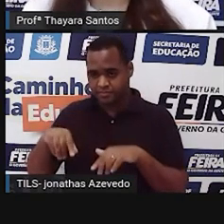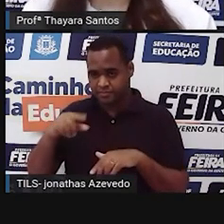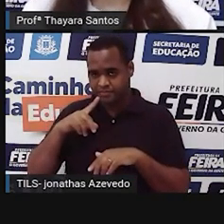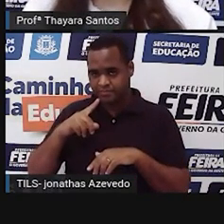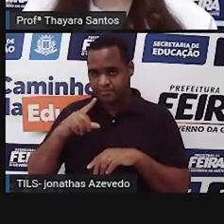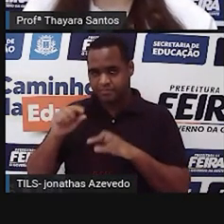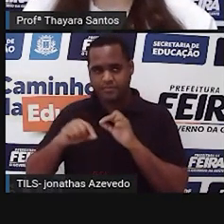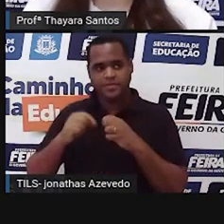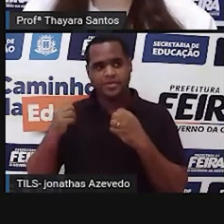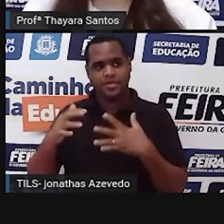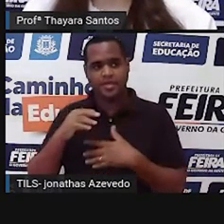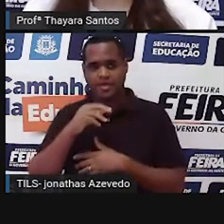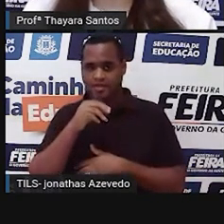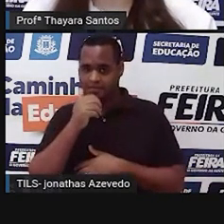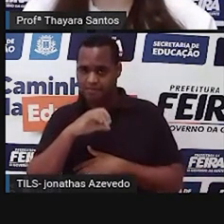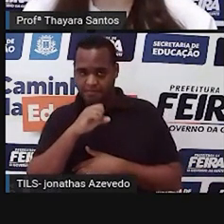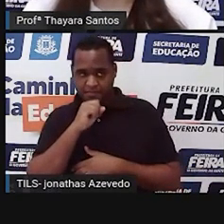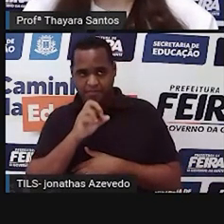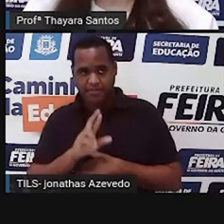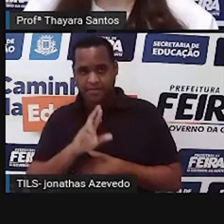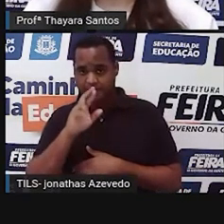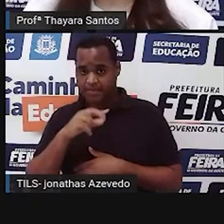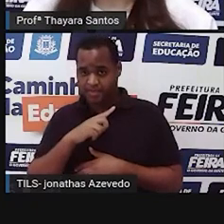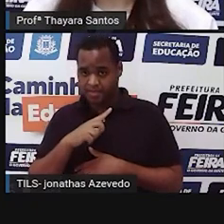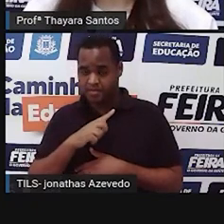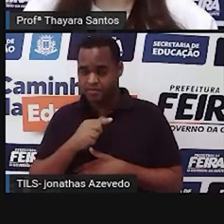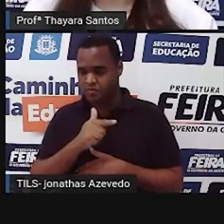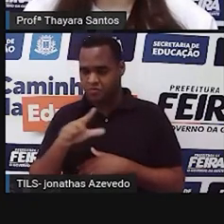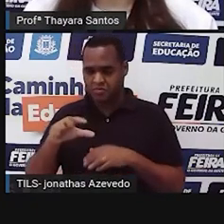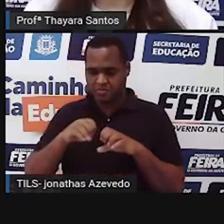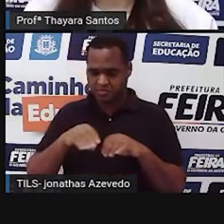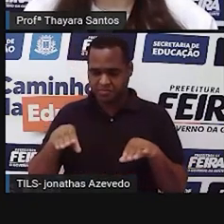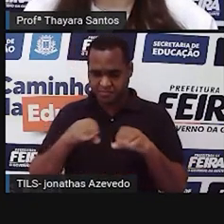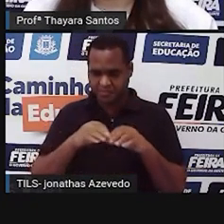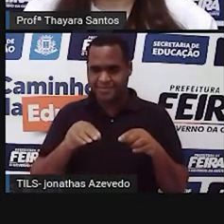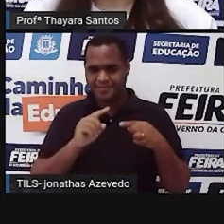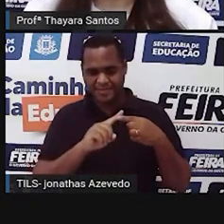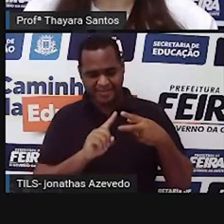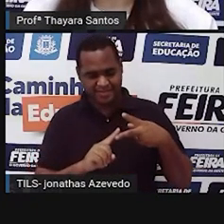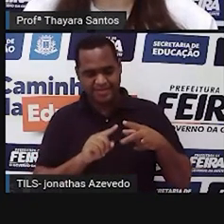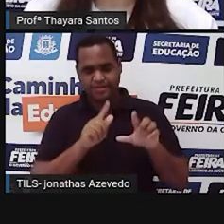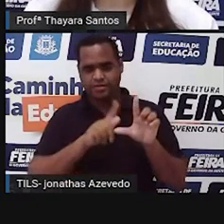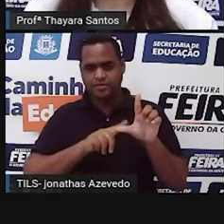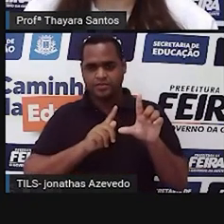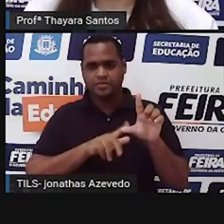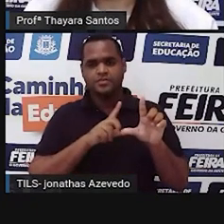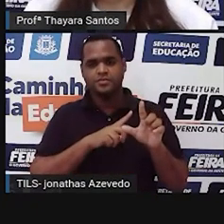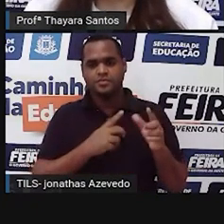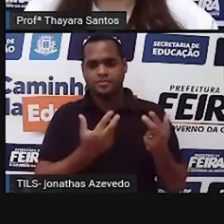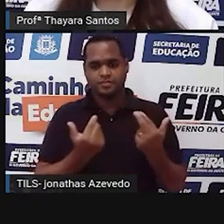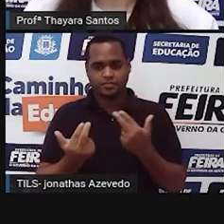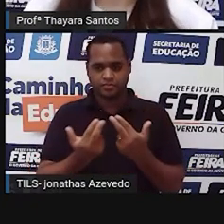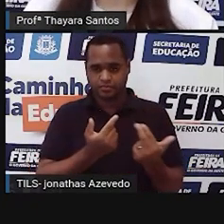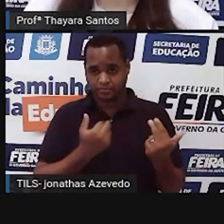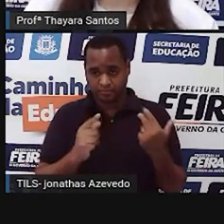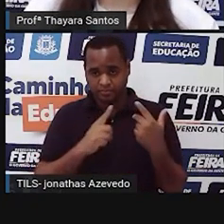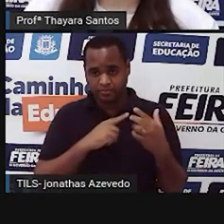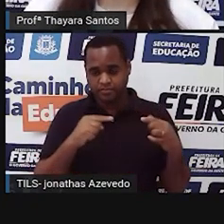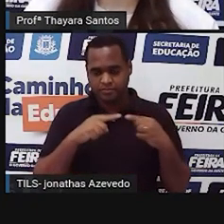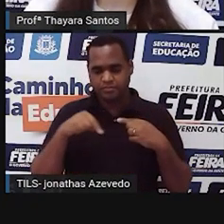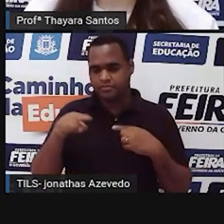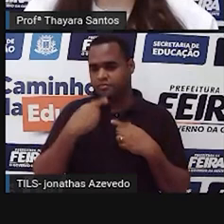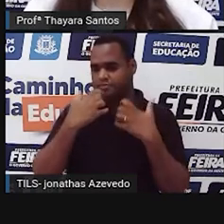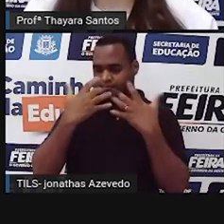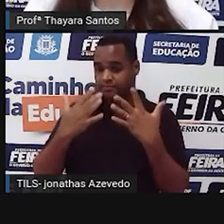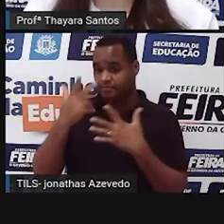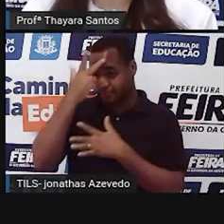esse outro daqui, esse outro parzinho. Então, como as duas letrinhas são iguais, como os dois genes são iguais, aí a gente fala